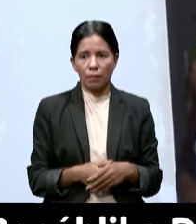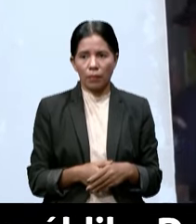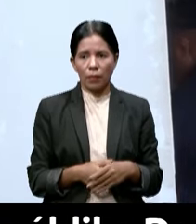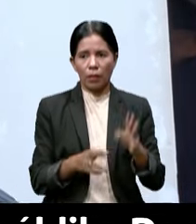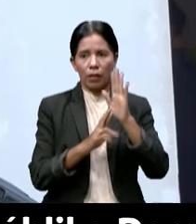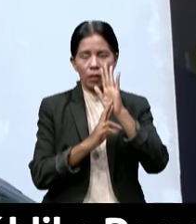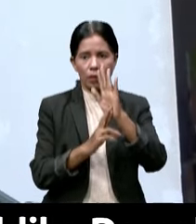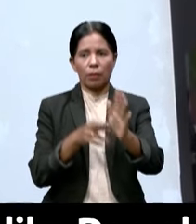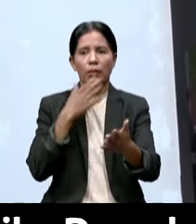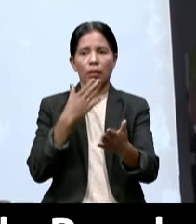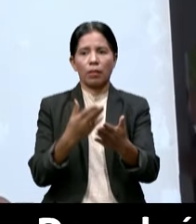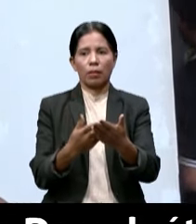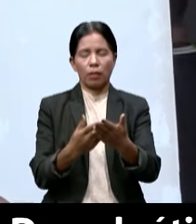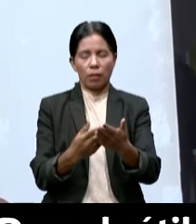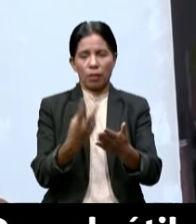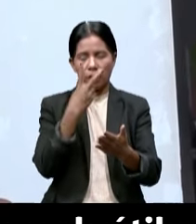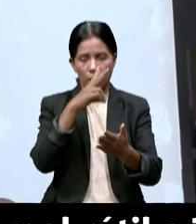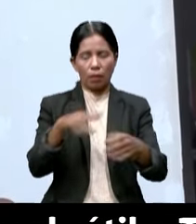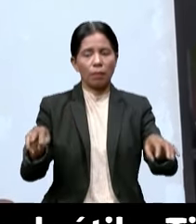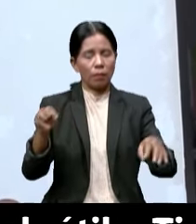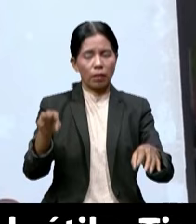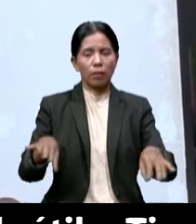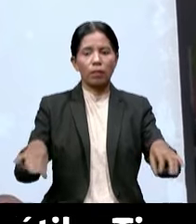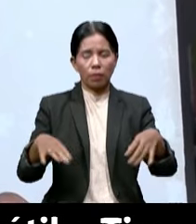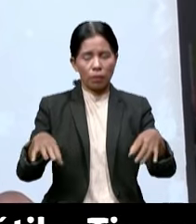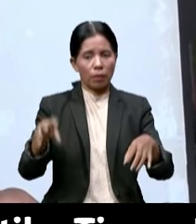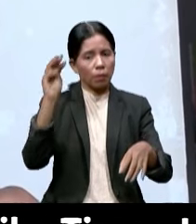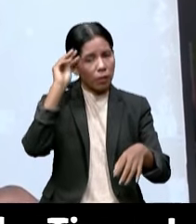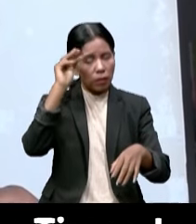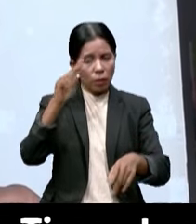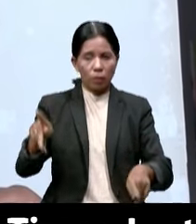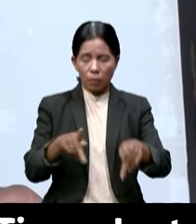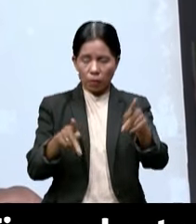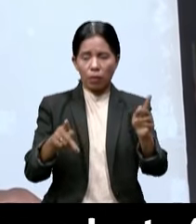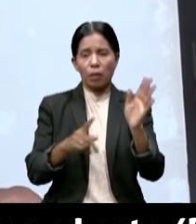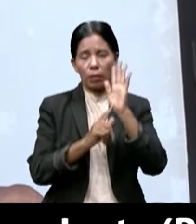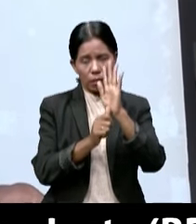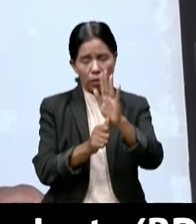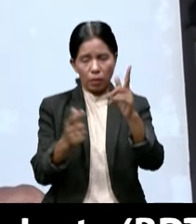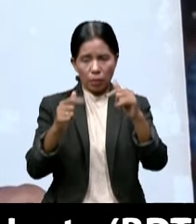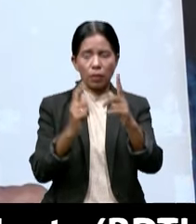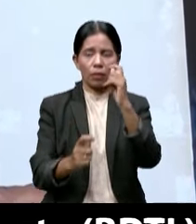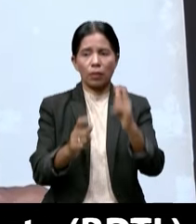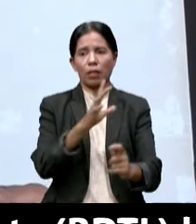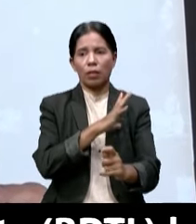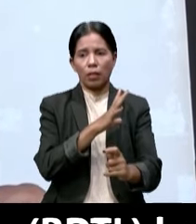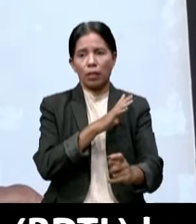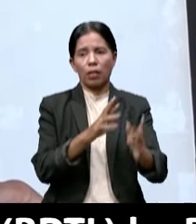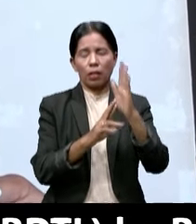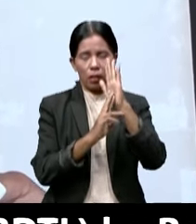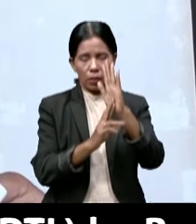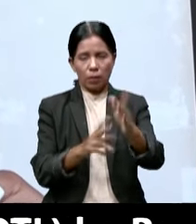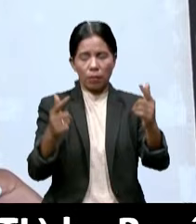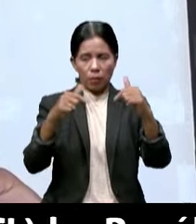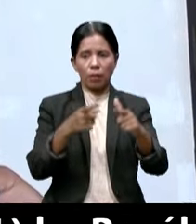relatório suficiente para tu reforça promoção nem bem o Ministério Público apresenta mais então tribunal se reem para reem lá relatório né mai